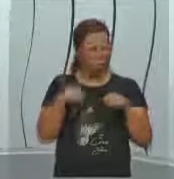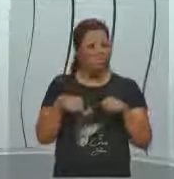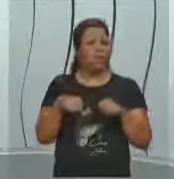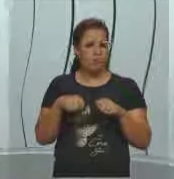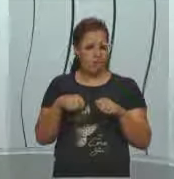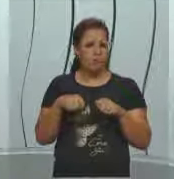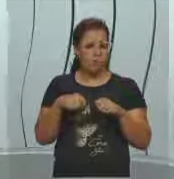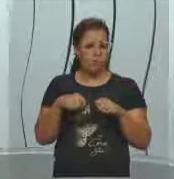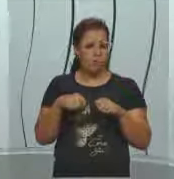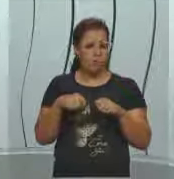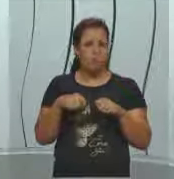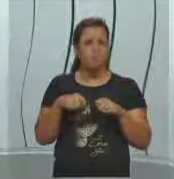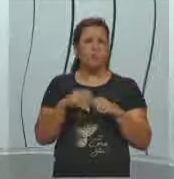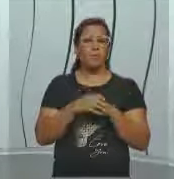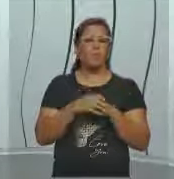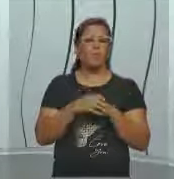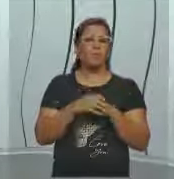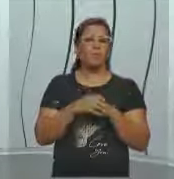empregá-la